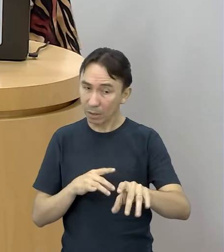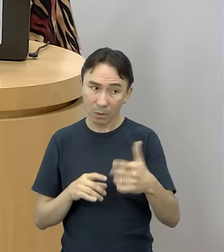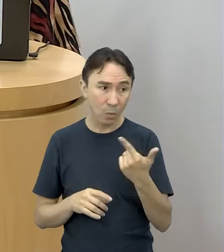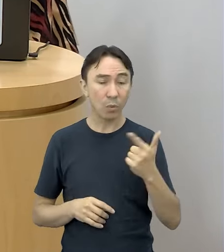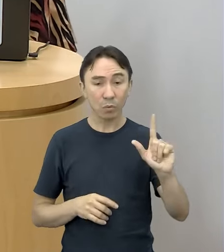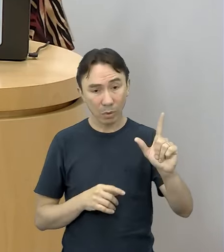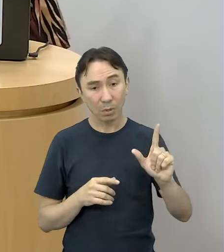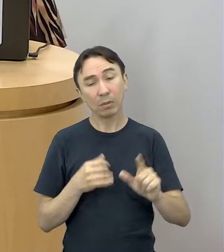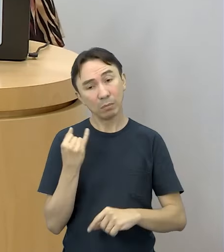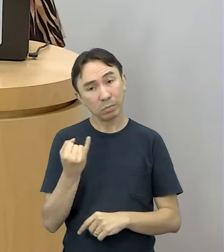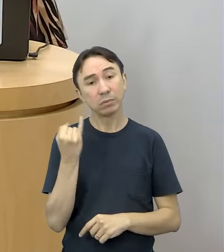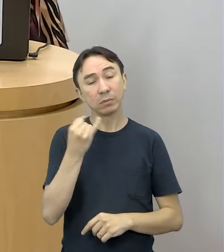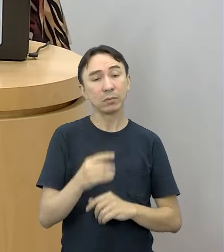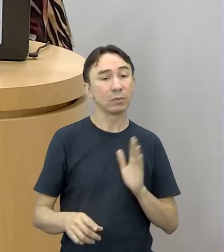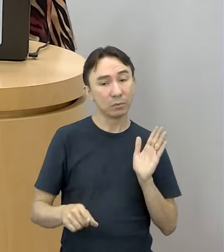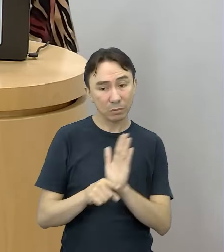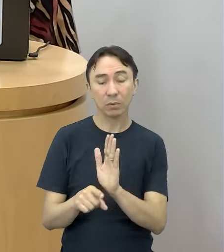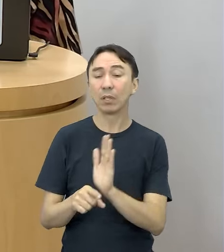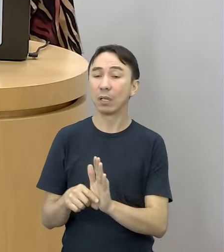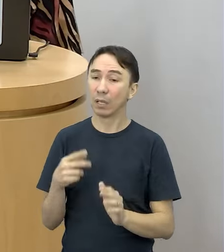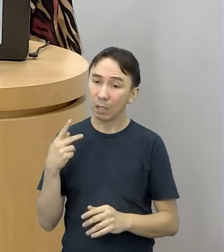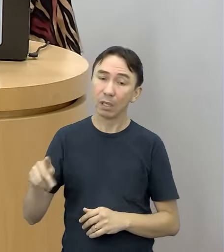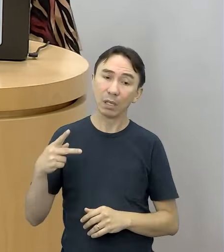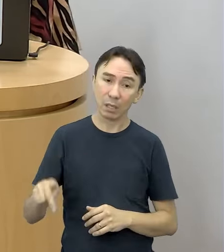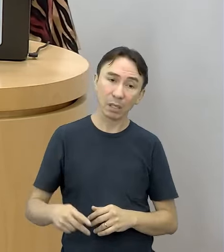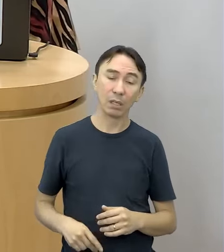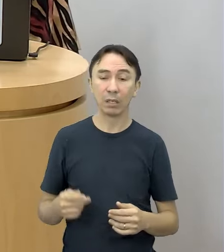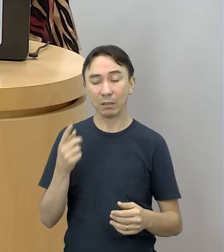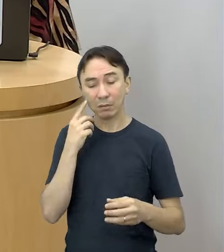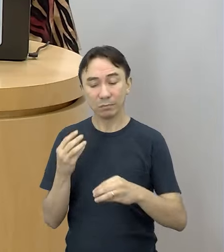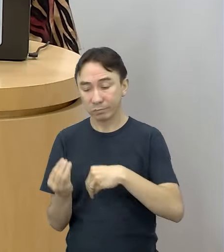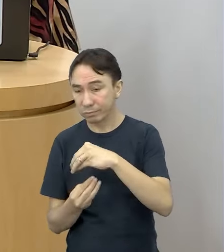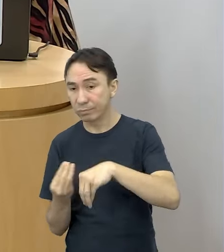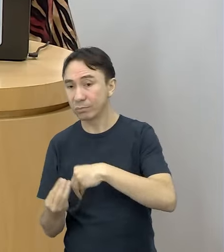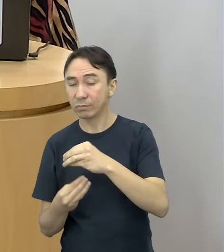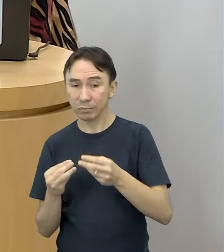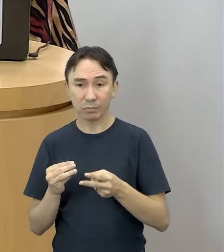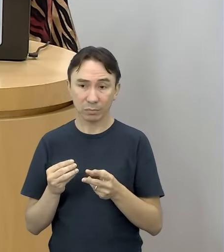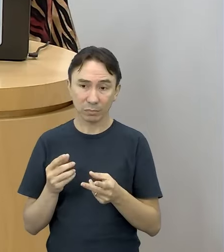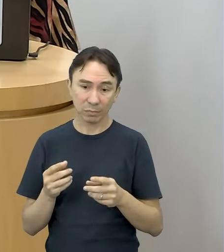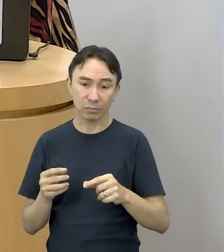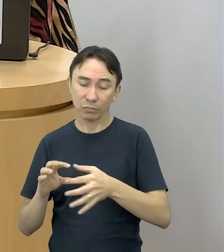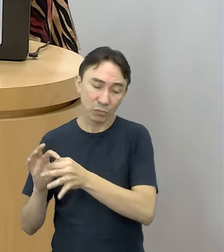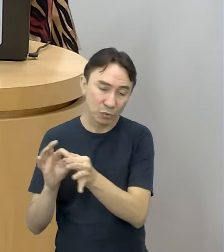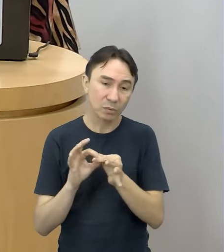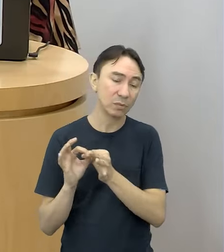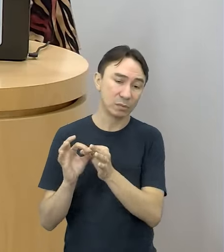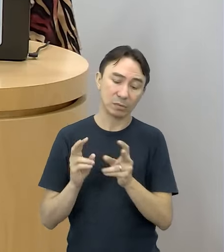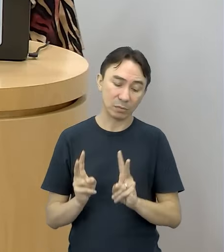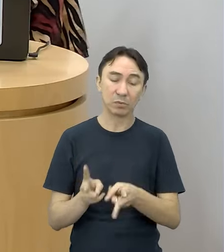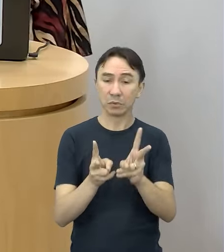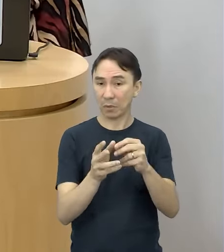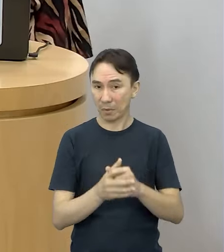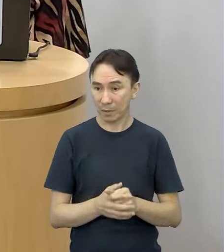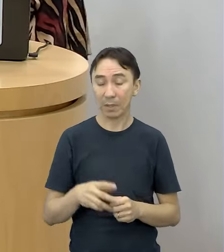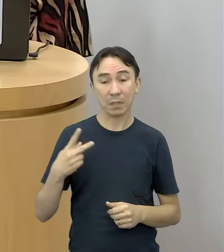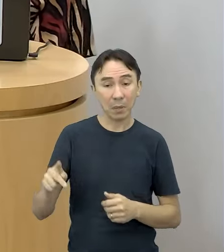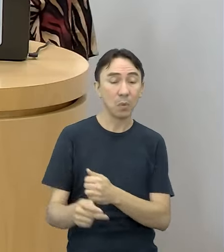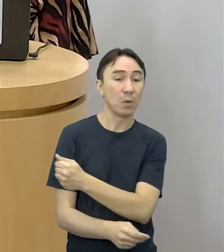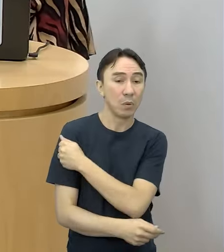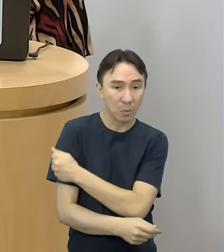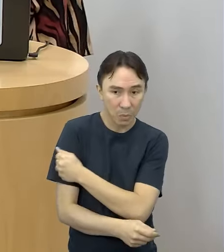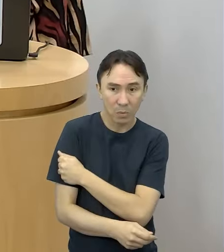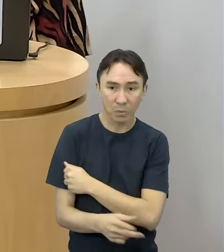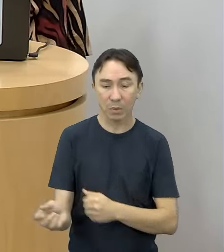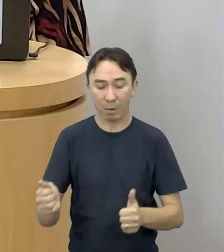é um dos modos de garantir que essa integração ocorra, né? E o nosso estudante como protagonista do processo é importante e